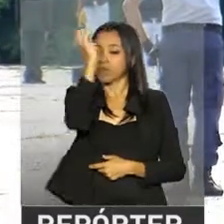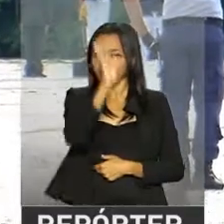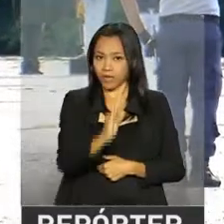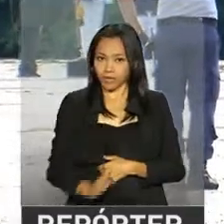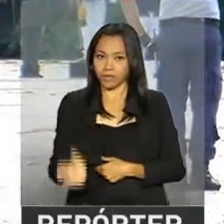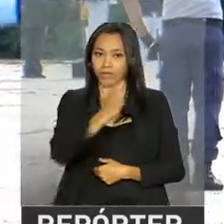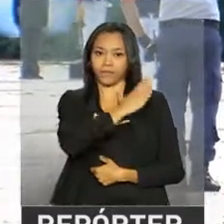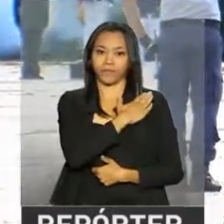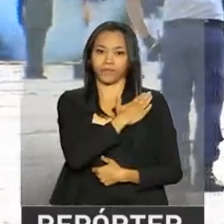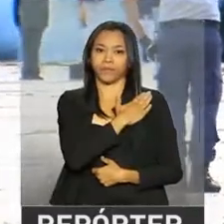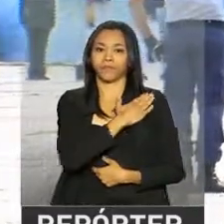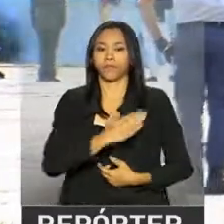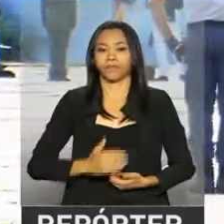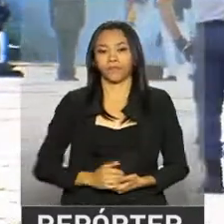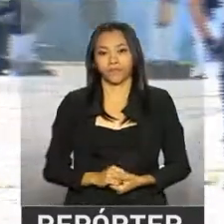pelo exército.